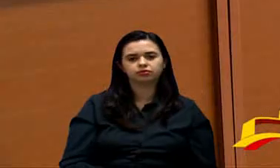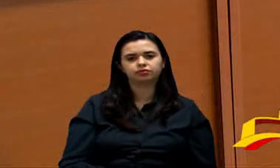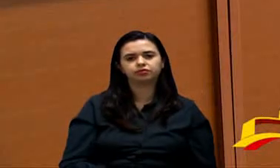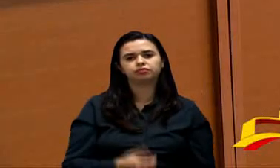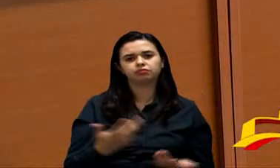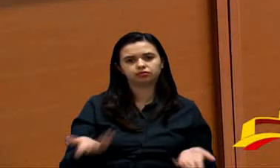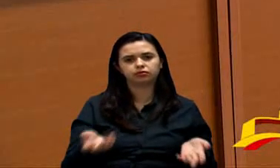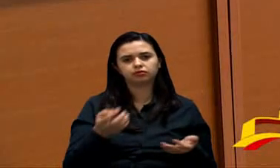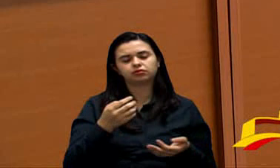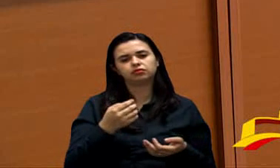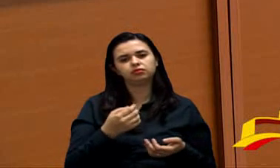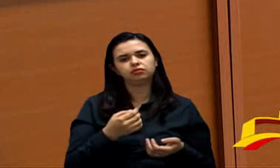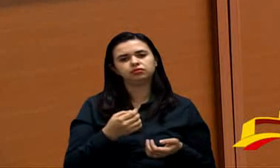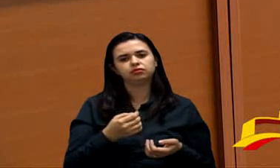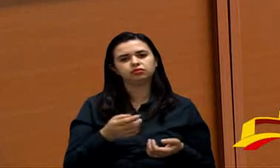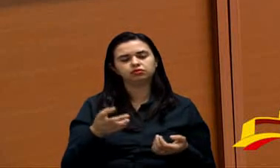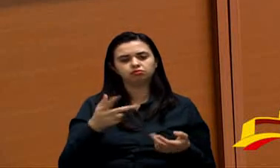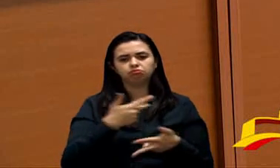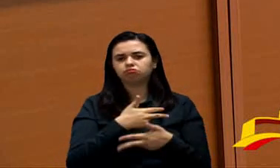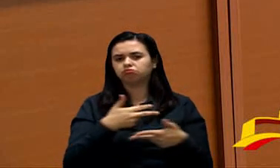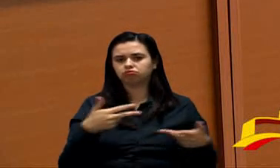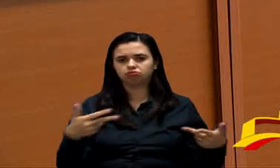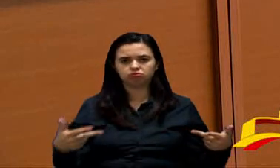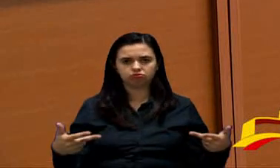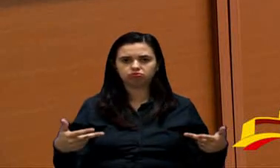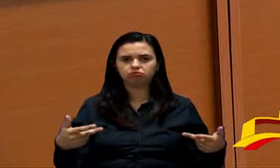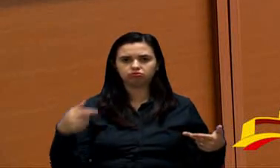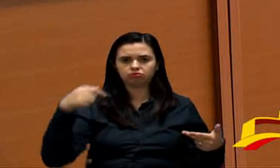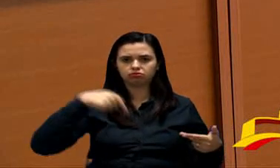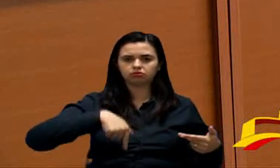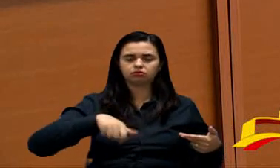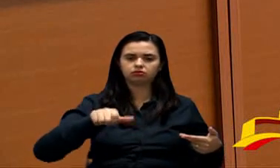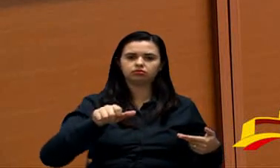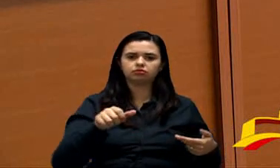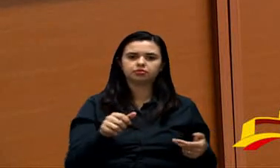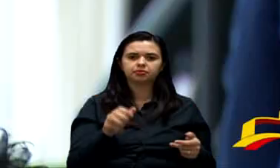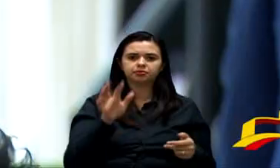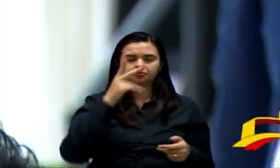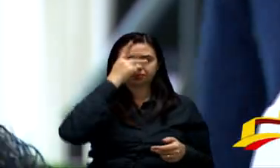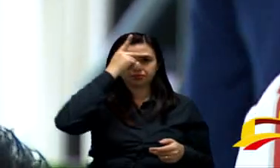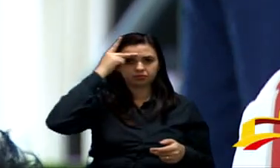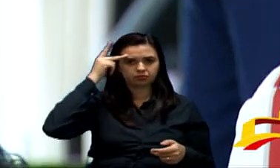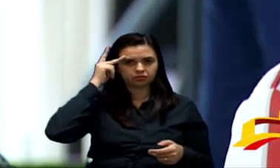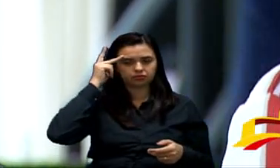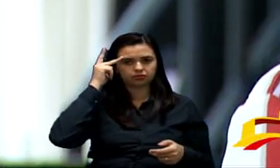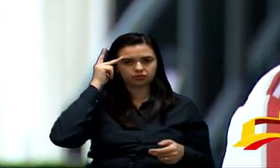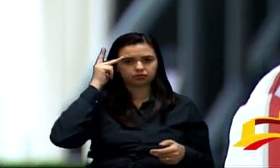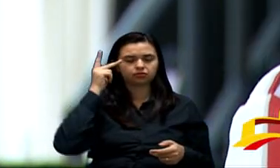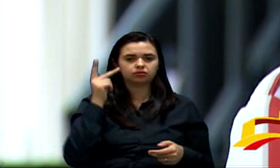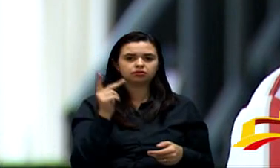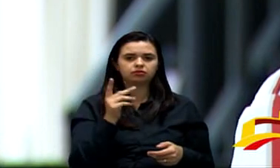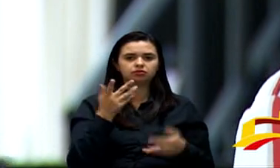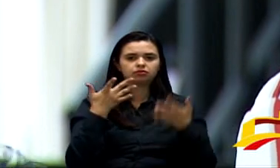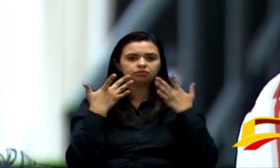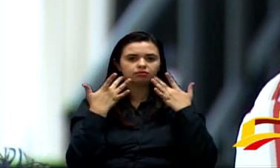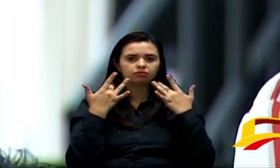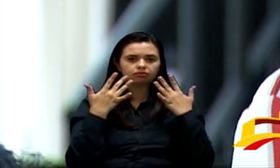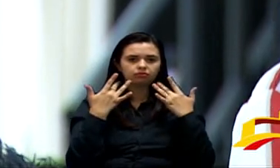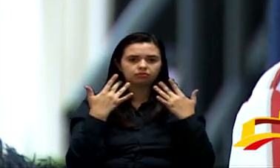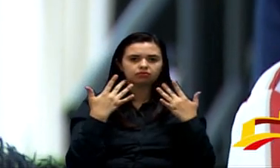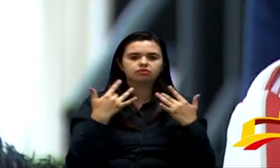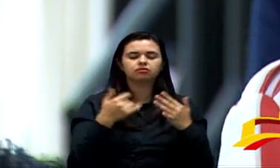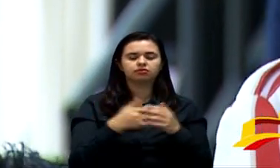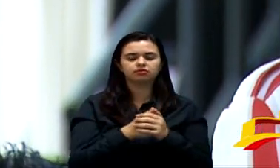Gostaria de dizer que nós temos vários artistas, né, que aqui ele é colocado como artista plástico,